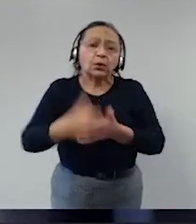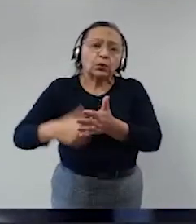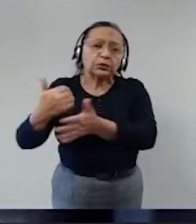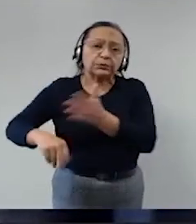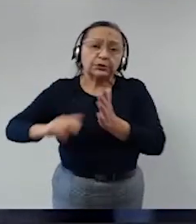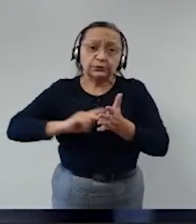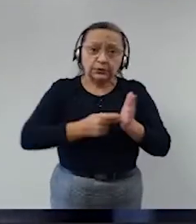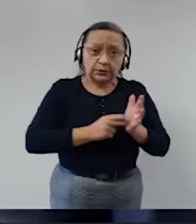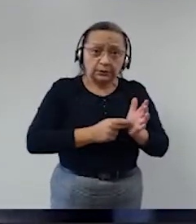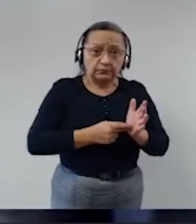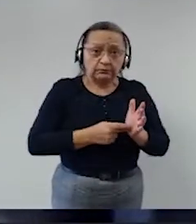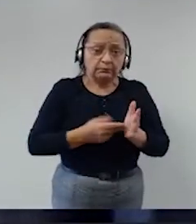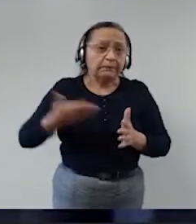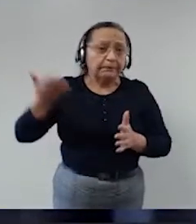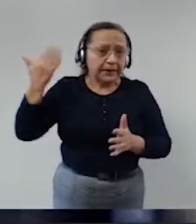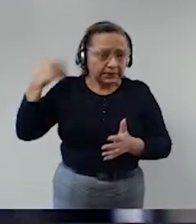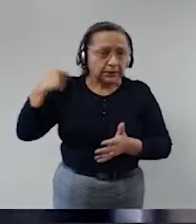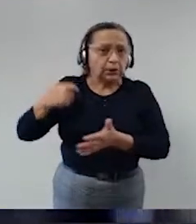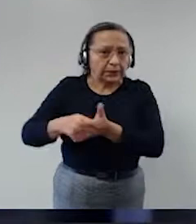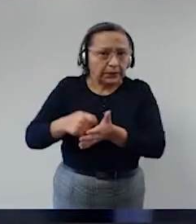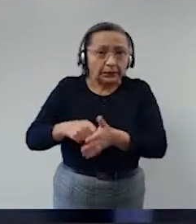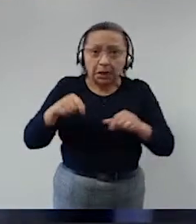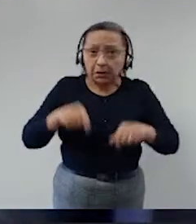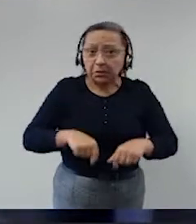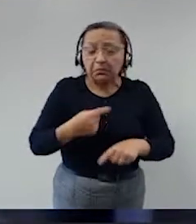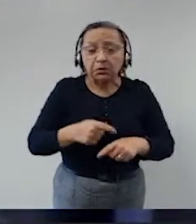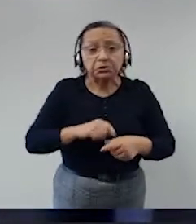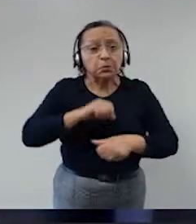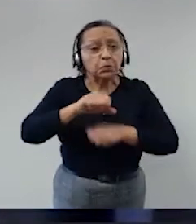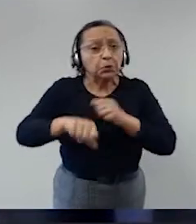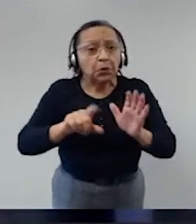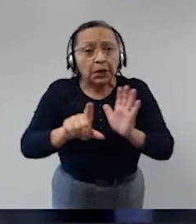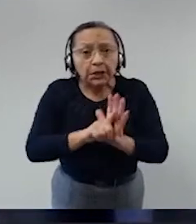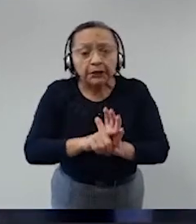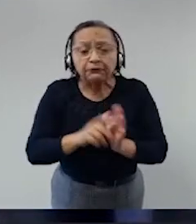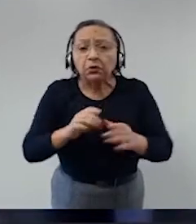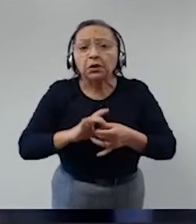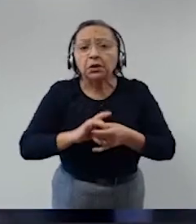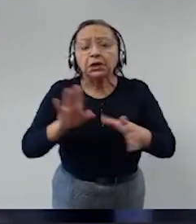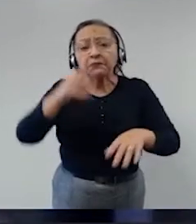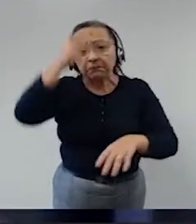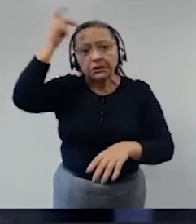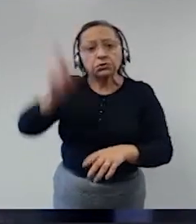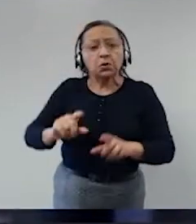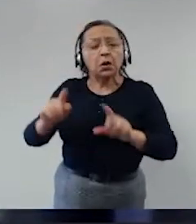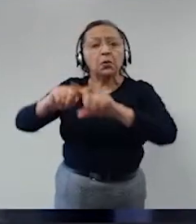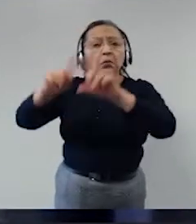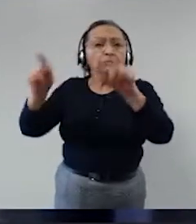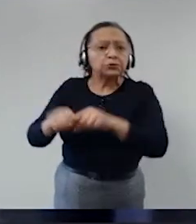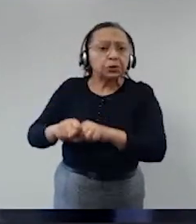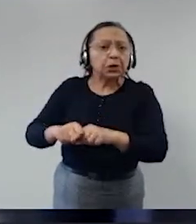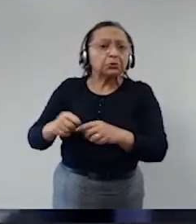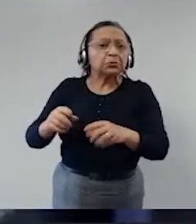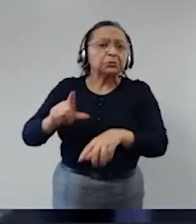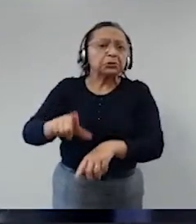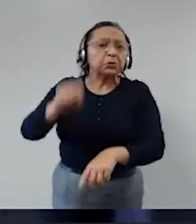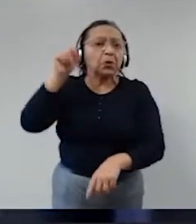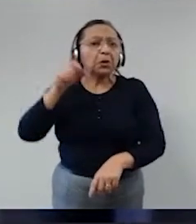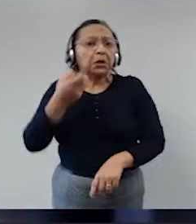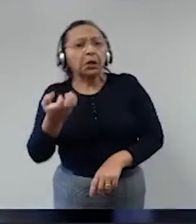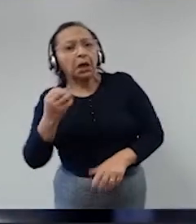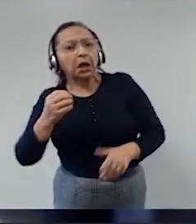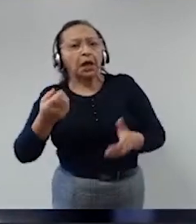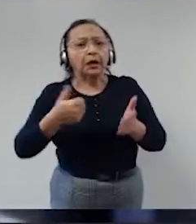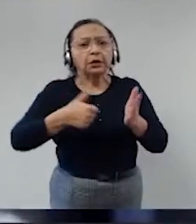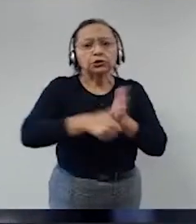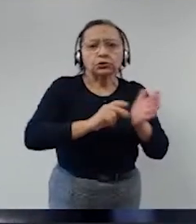compulsória, né? Não vamos entrar no mérito, né, de como ela foi criada, para que fim, lá